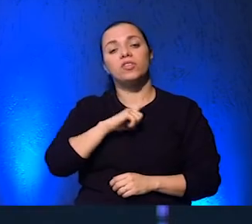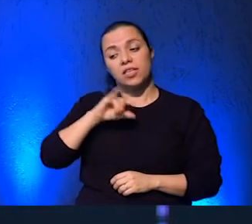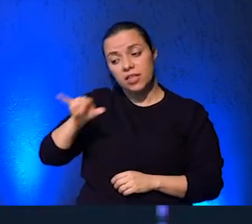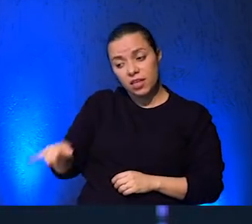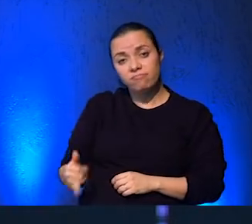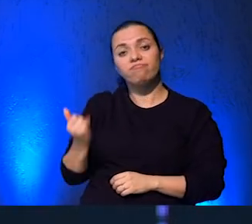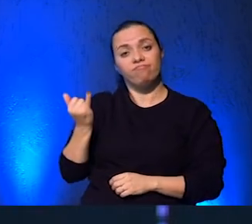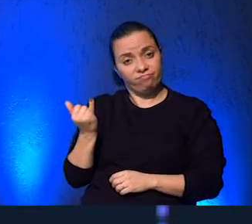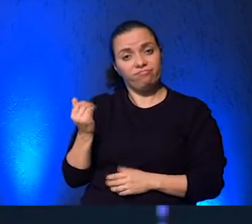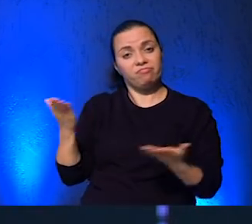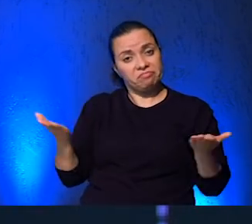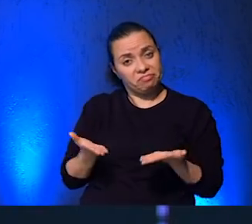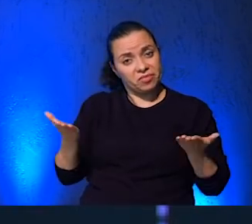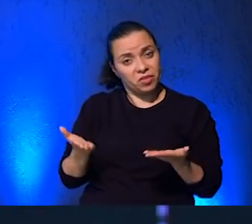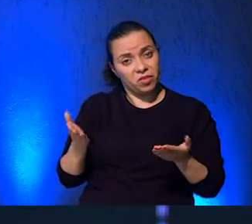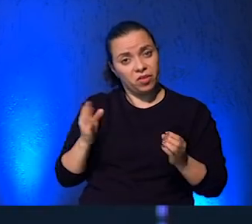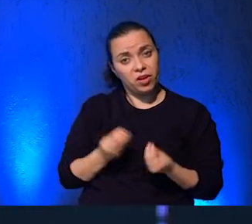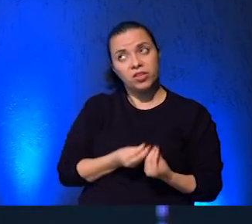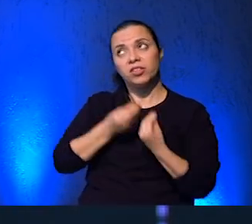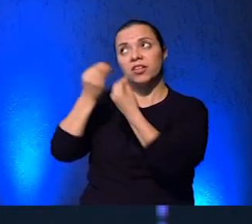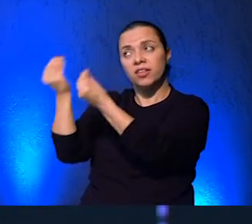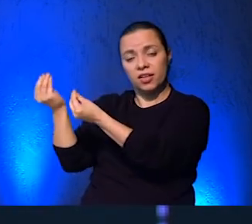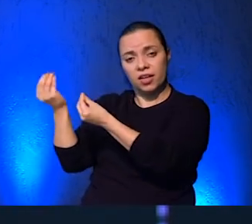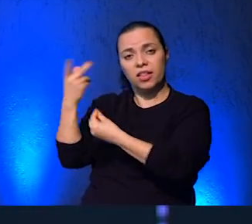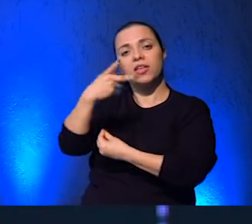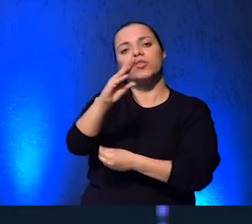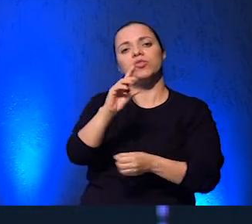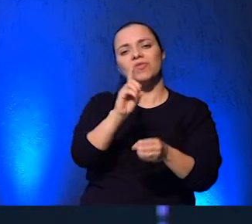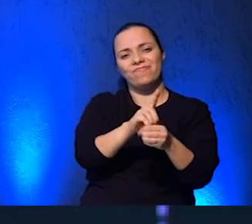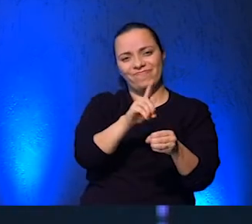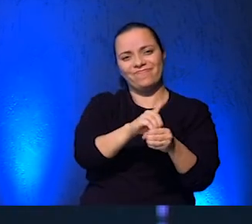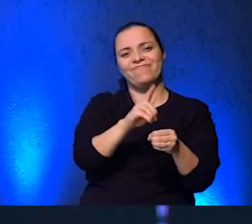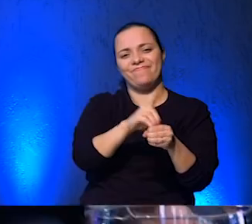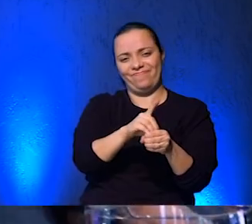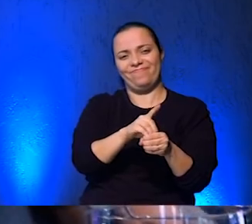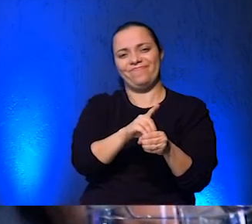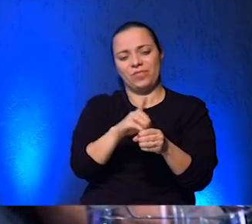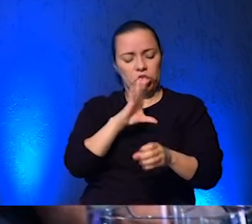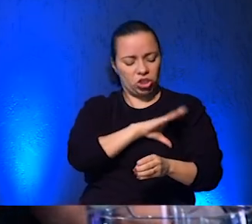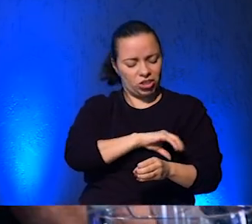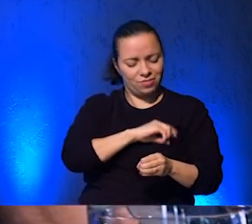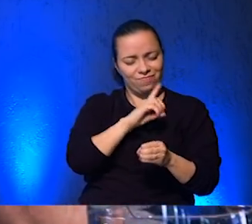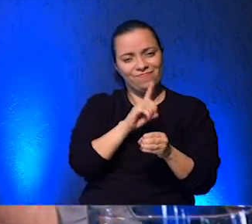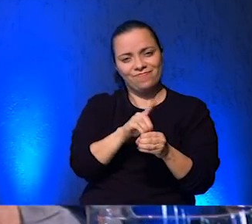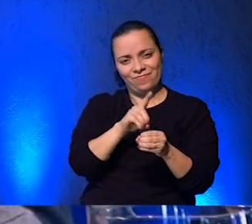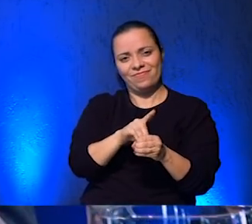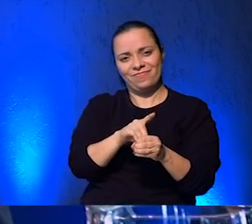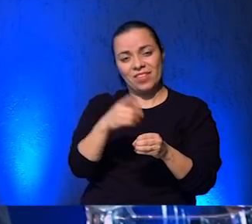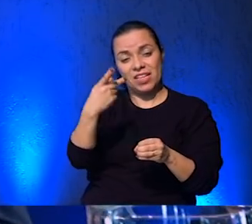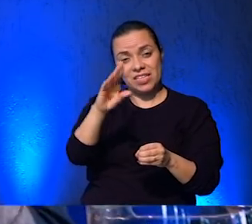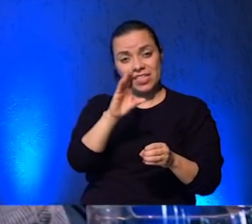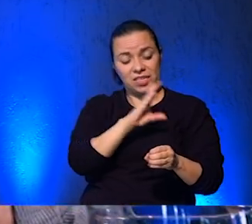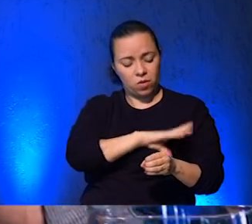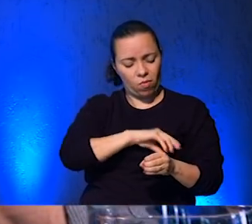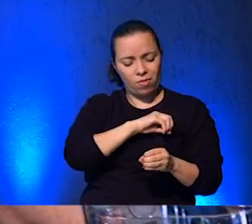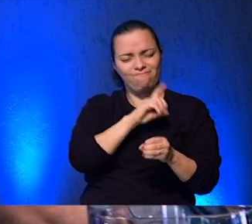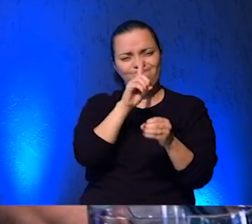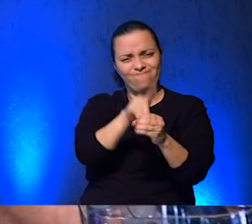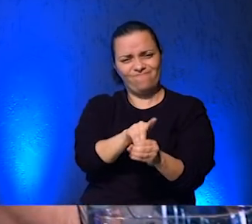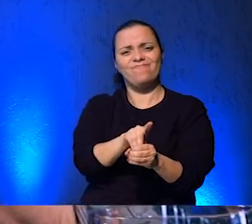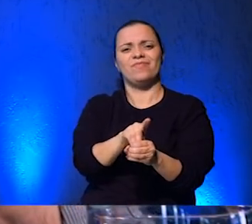agora de entregar a deus se eu disse sua ofertas seu sacrifício